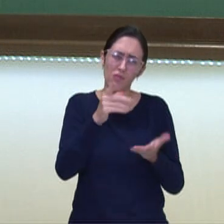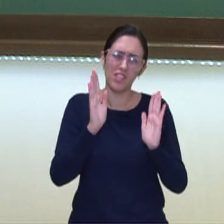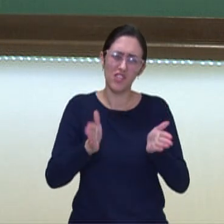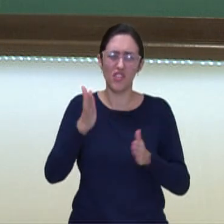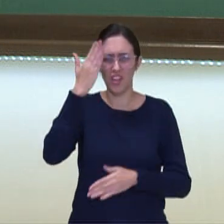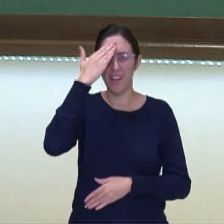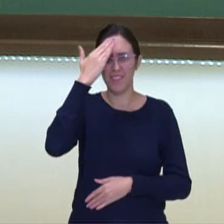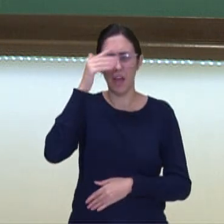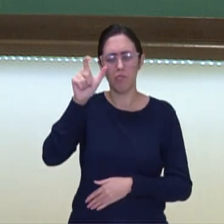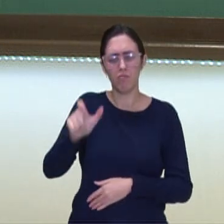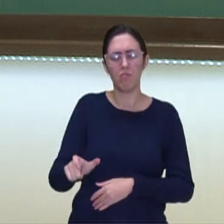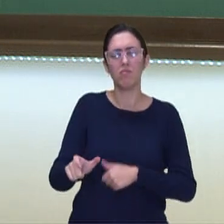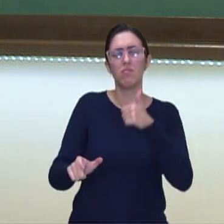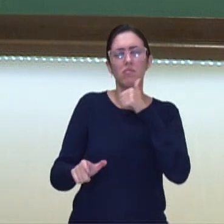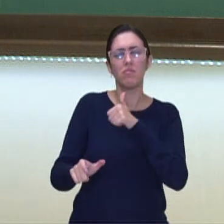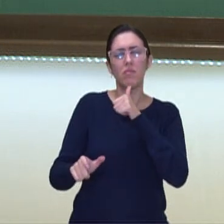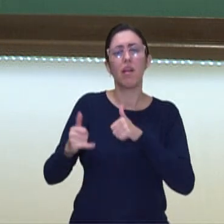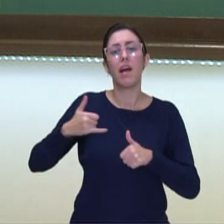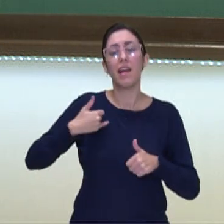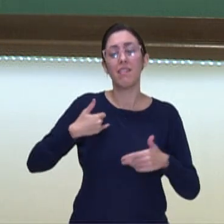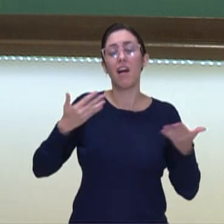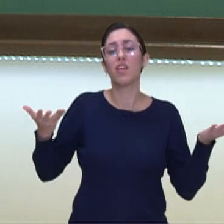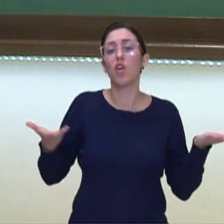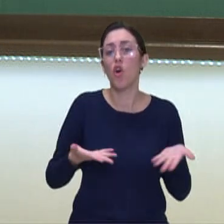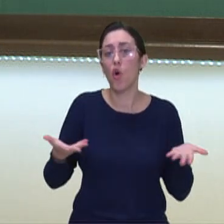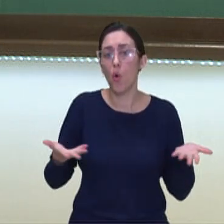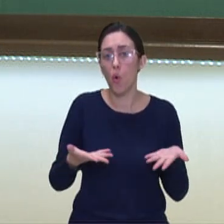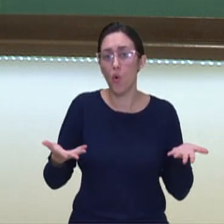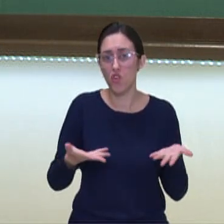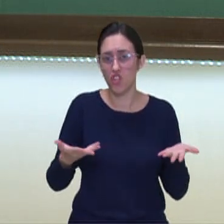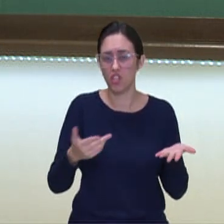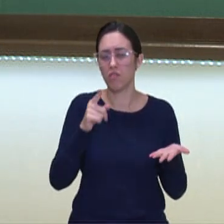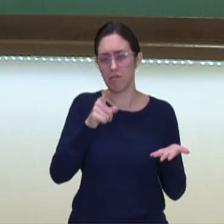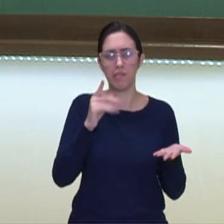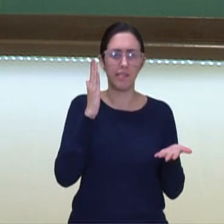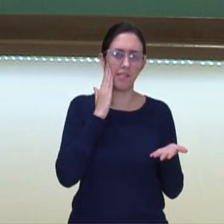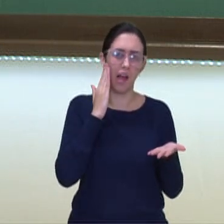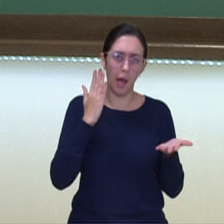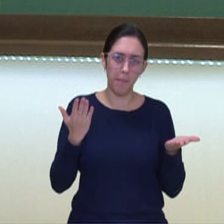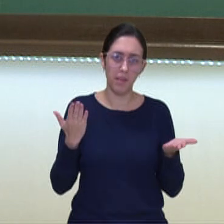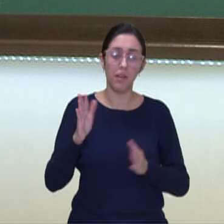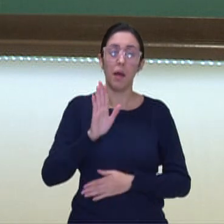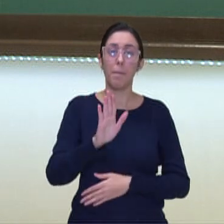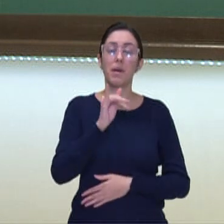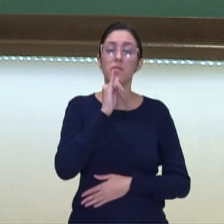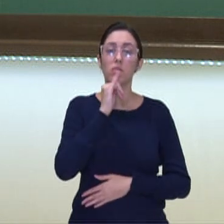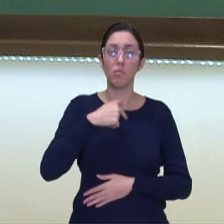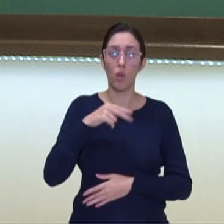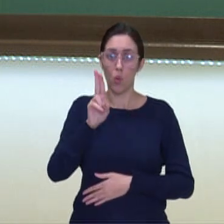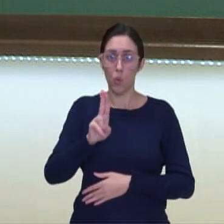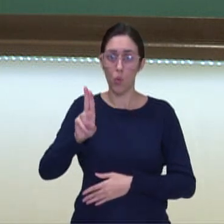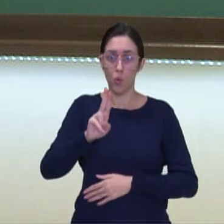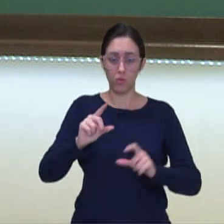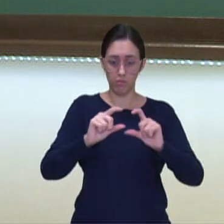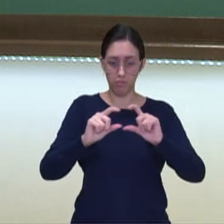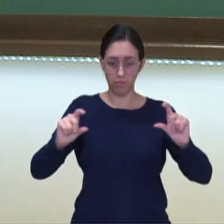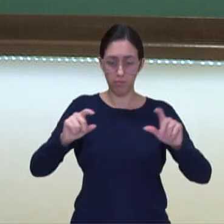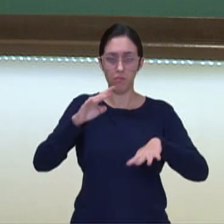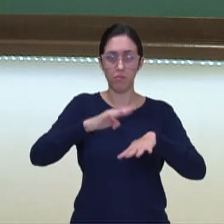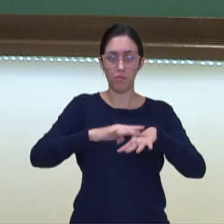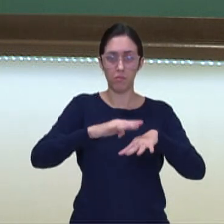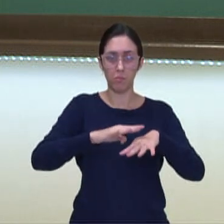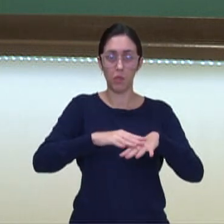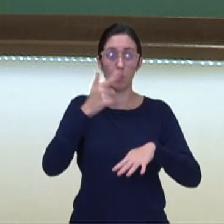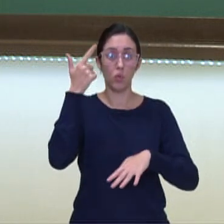vídeo já sabe o resultado da idade da Karina. Mas se eu quiser usar uma expressão, uma equação